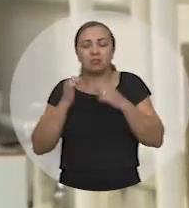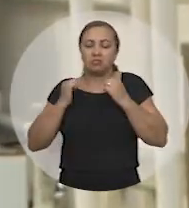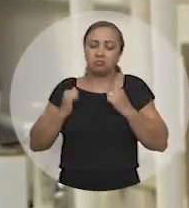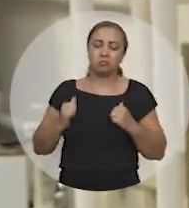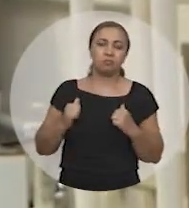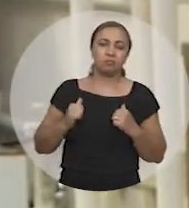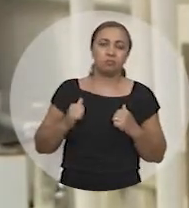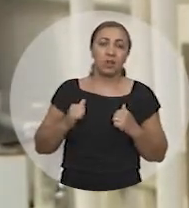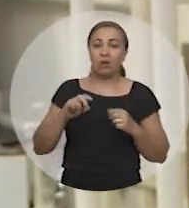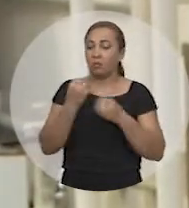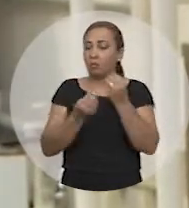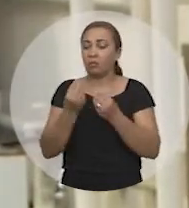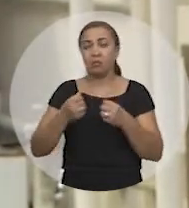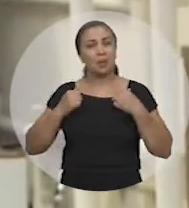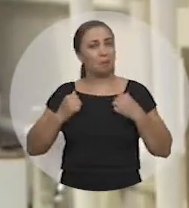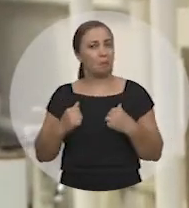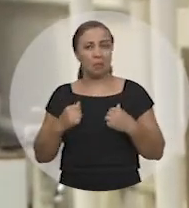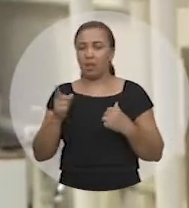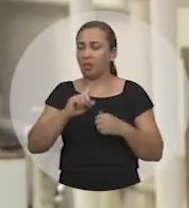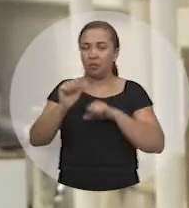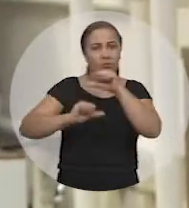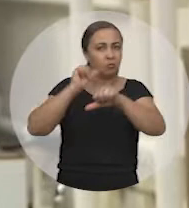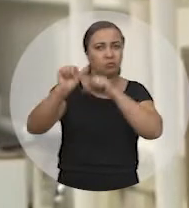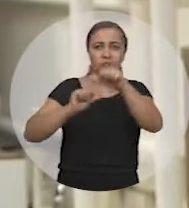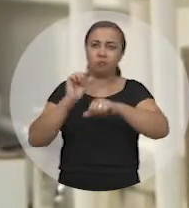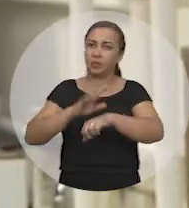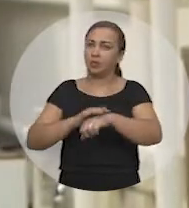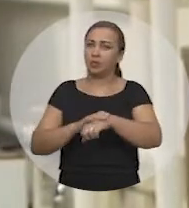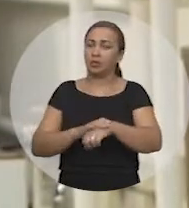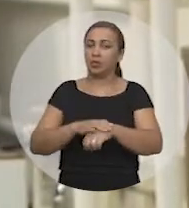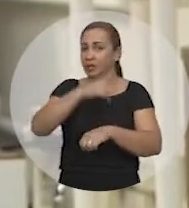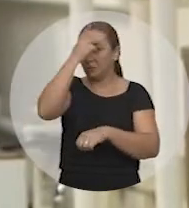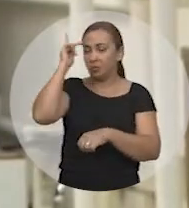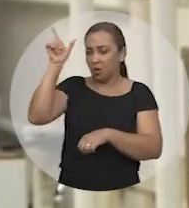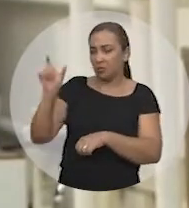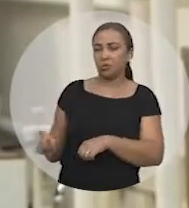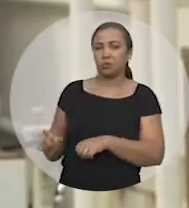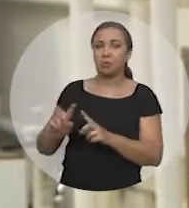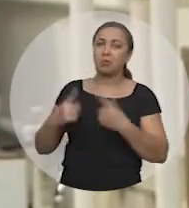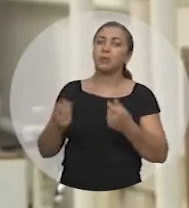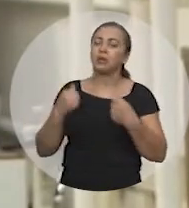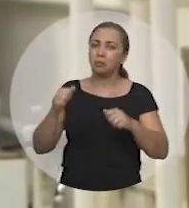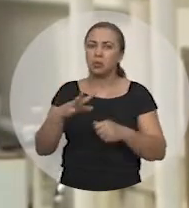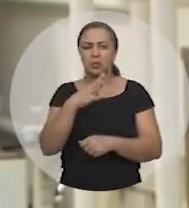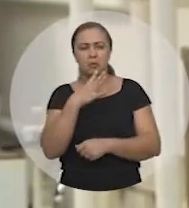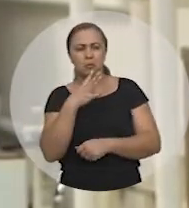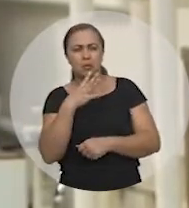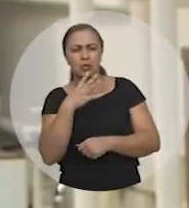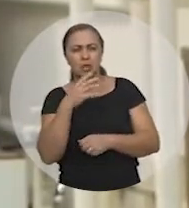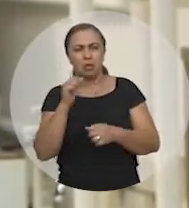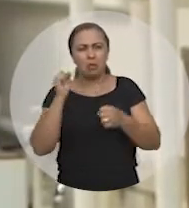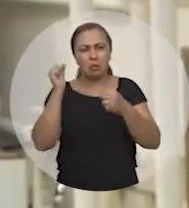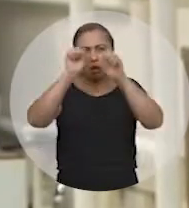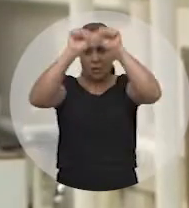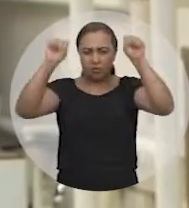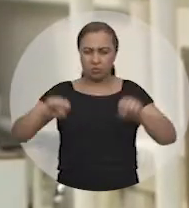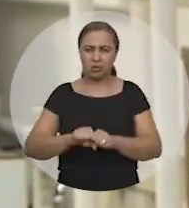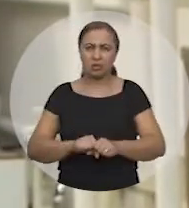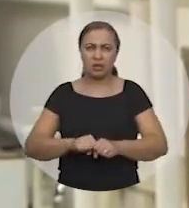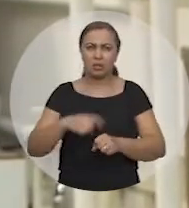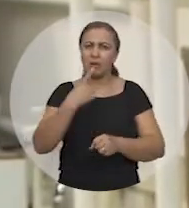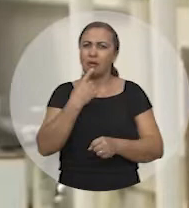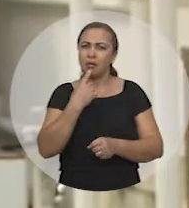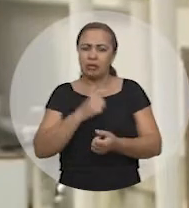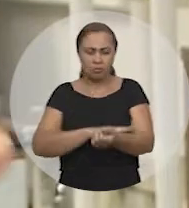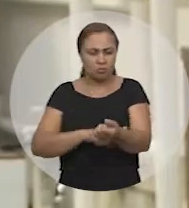Então como ela está latente ele não é capaz de desenvolver a doença no paciência mas ele é capaz de ser reconhecido pelo